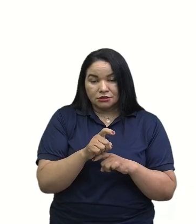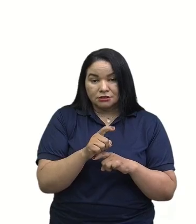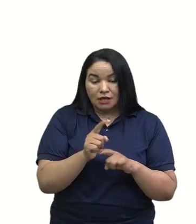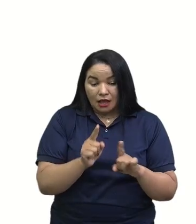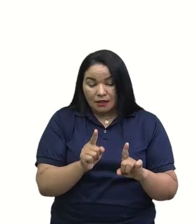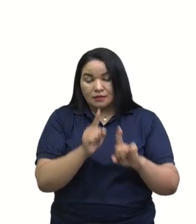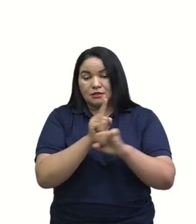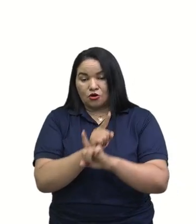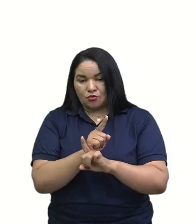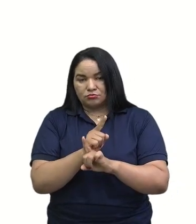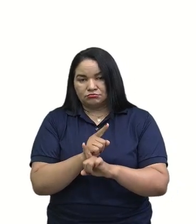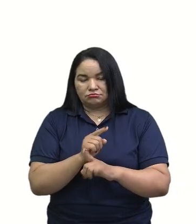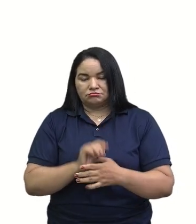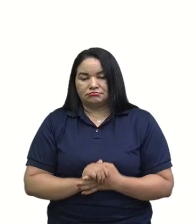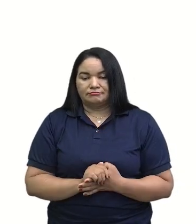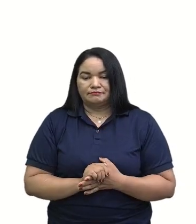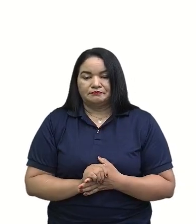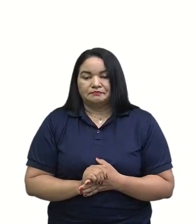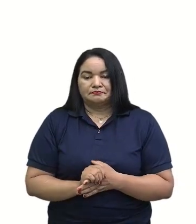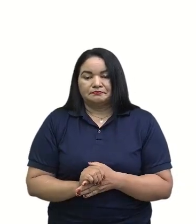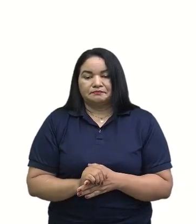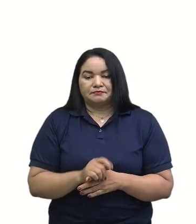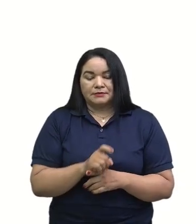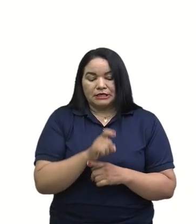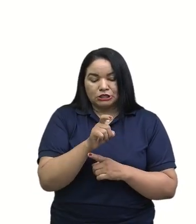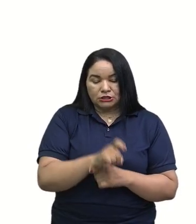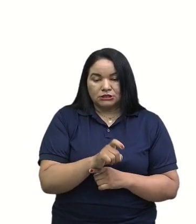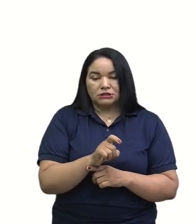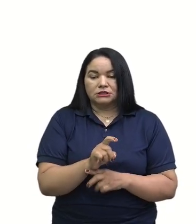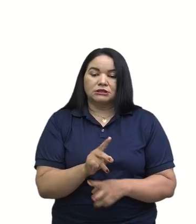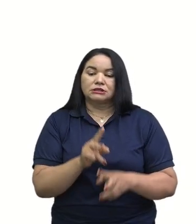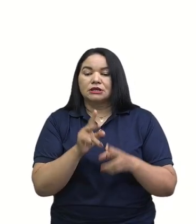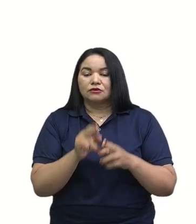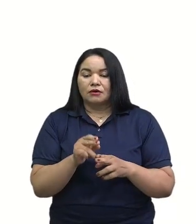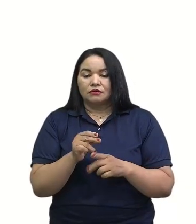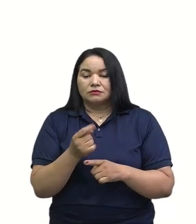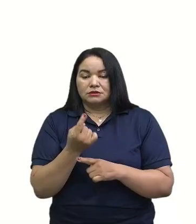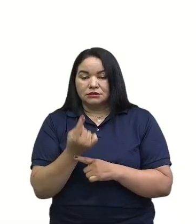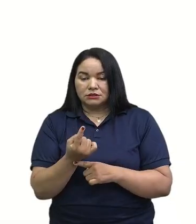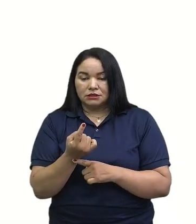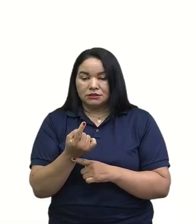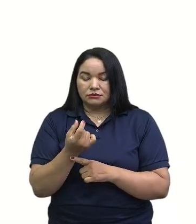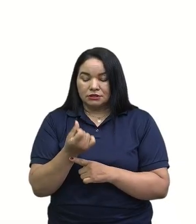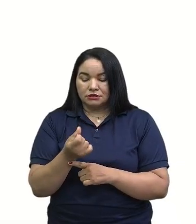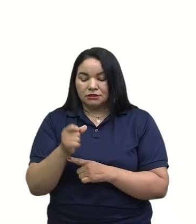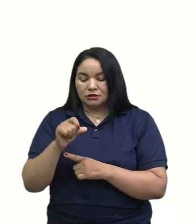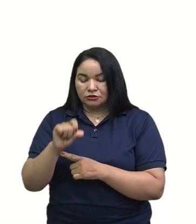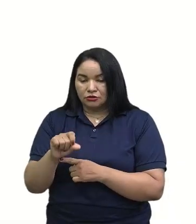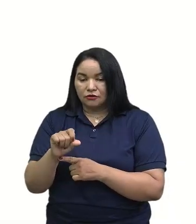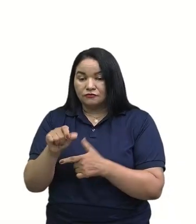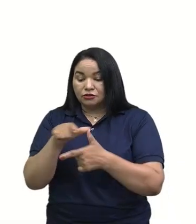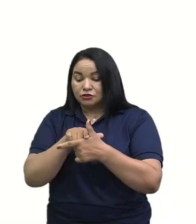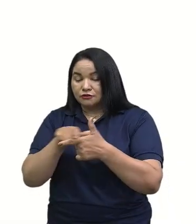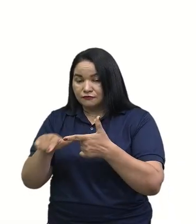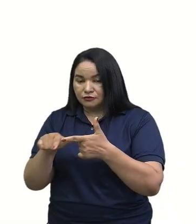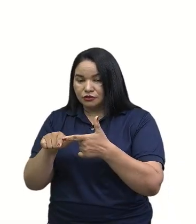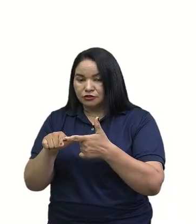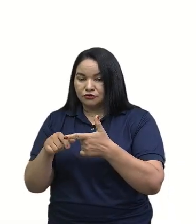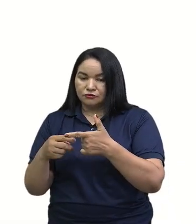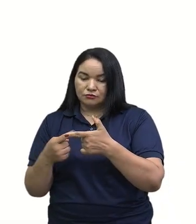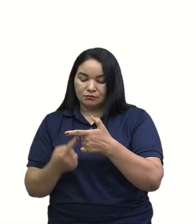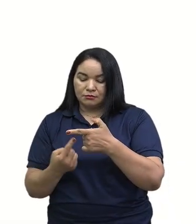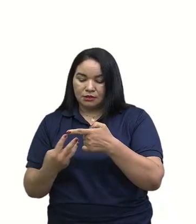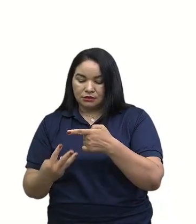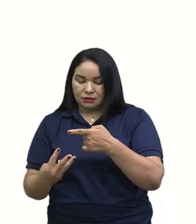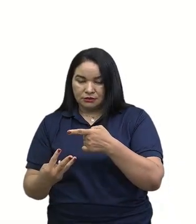com a operação inversa. O inverso da multiplicação é divisão. Então vai ter x igual a 169